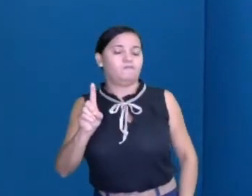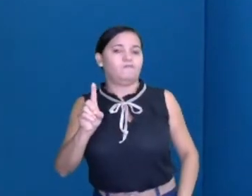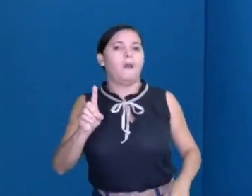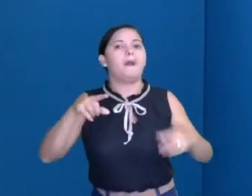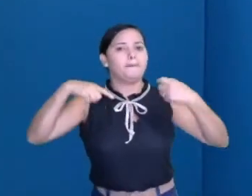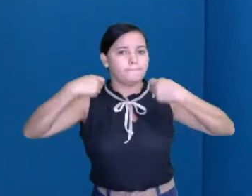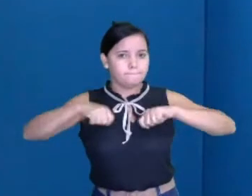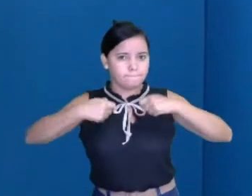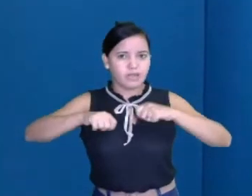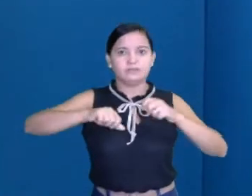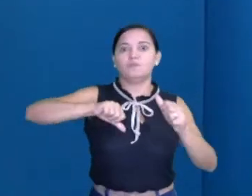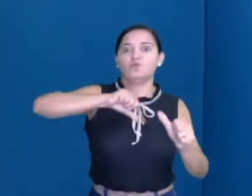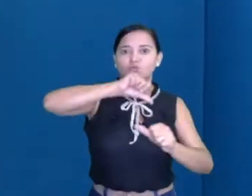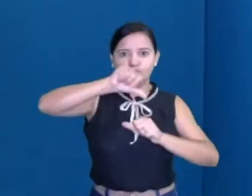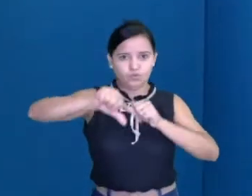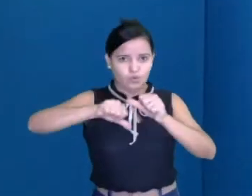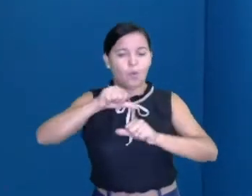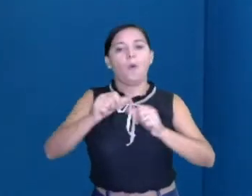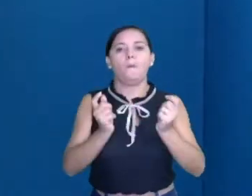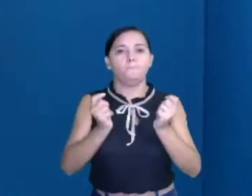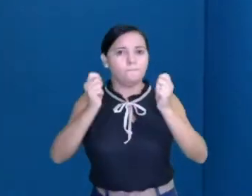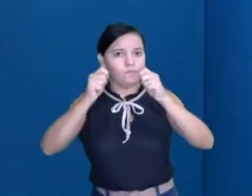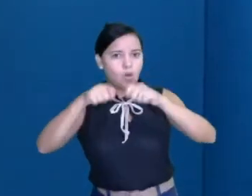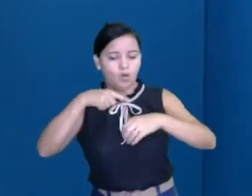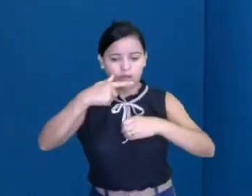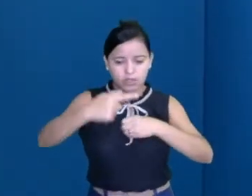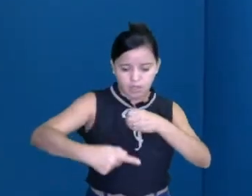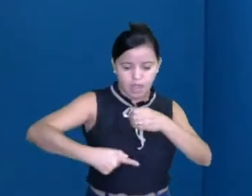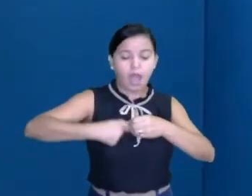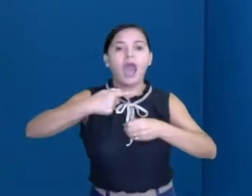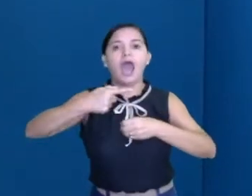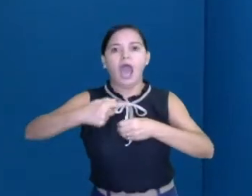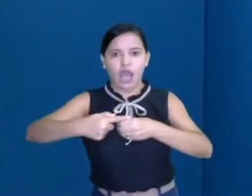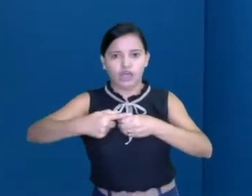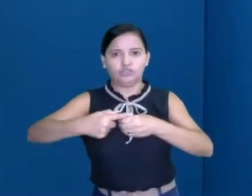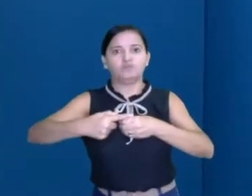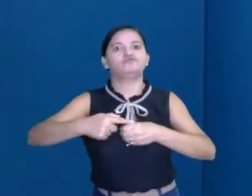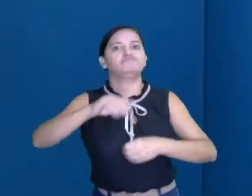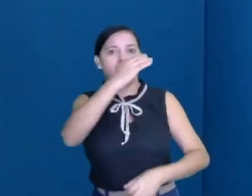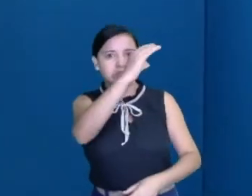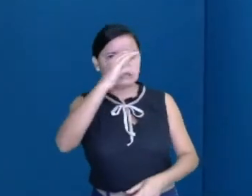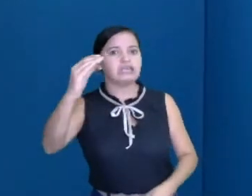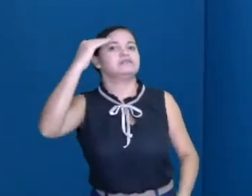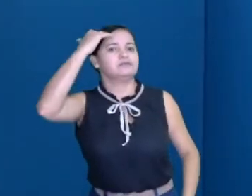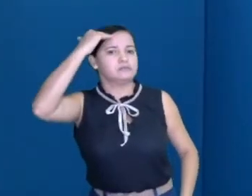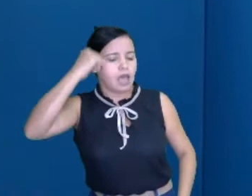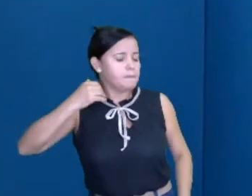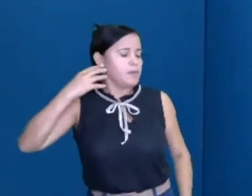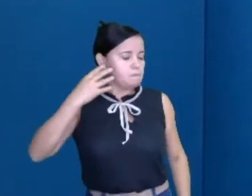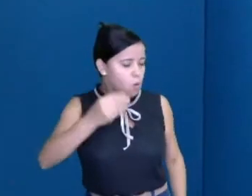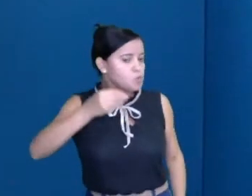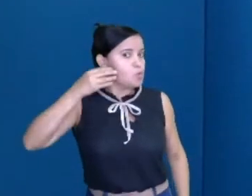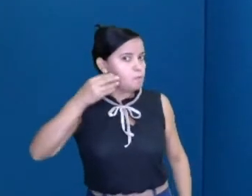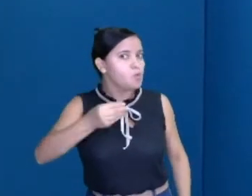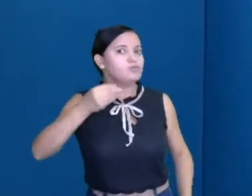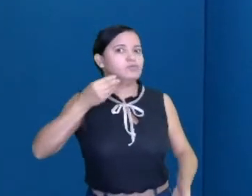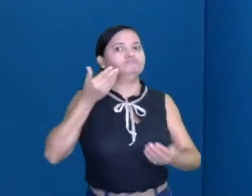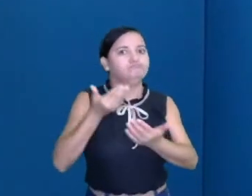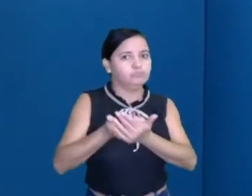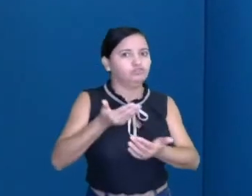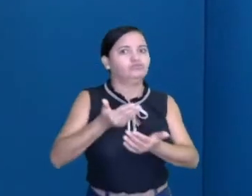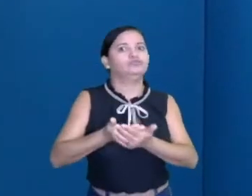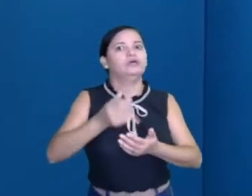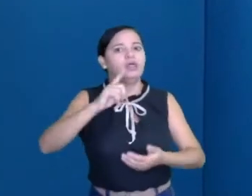é indivisível. Pelo contrário, é algo que hoje a ciência sabe muito, e muito mesmo, que tem muito